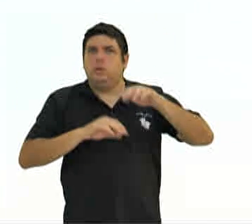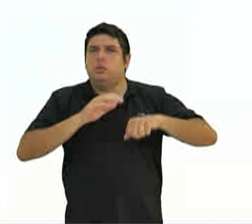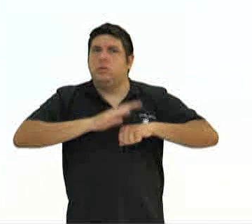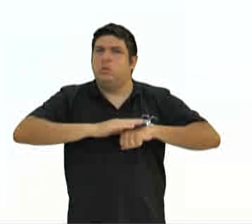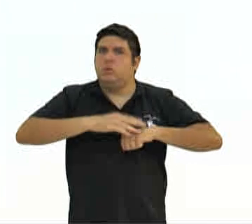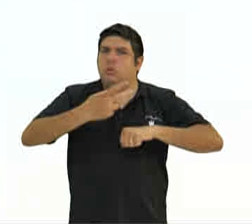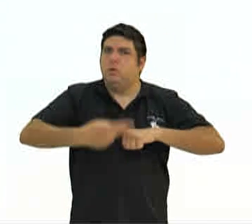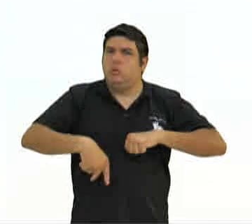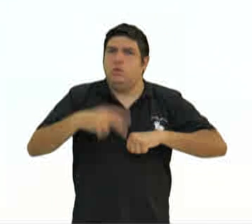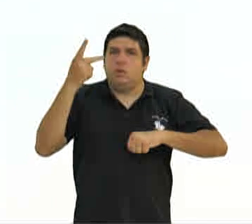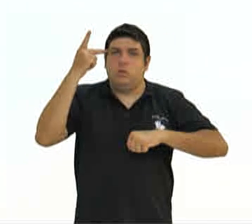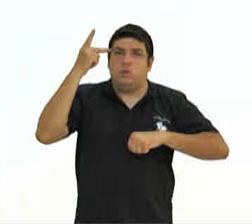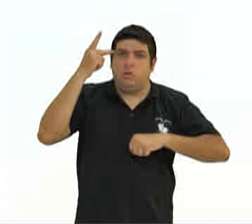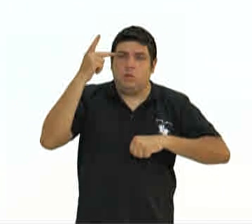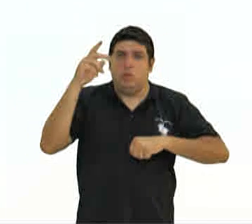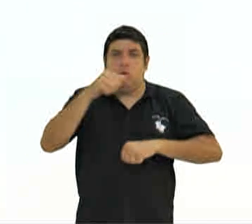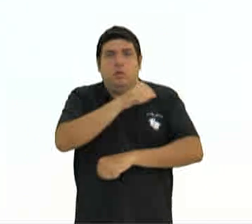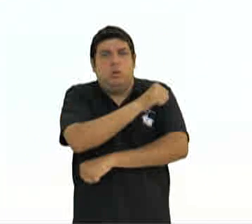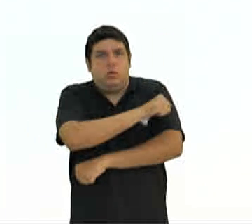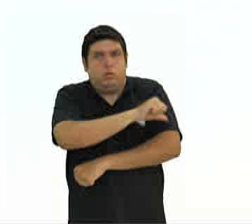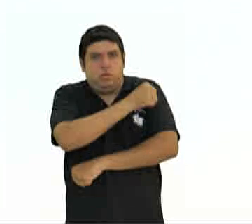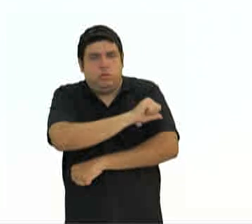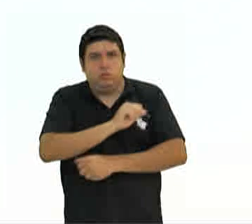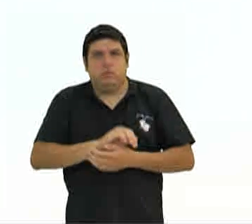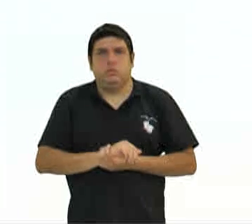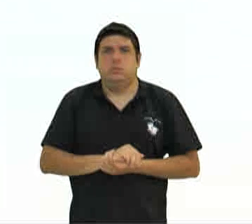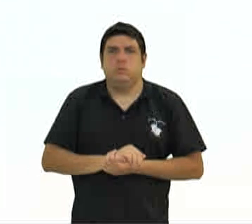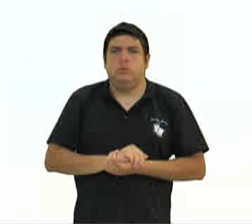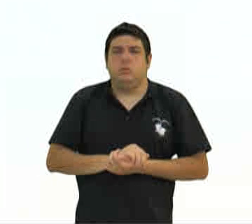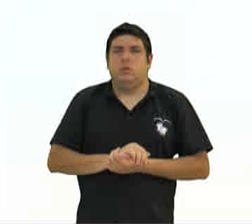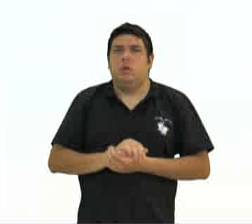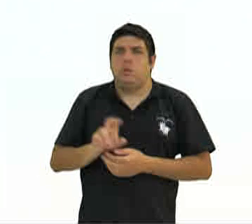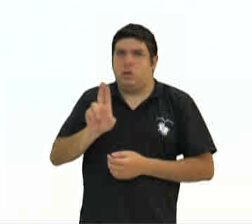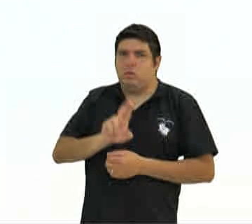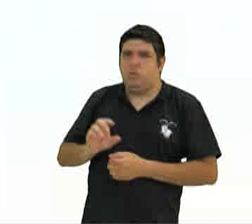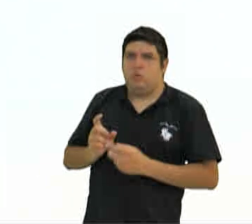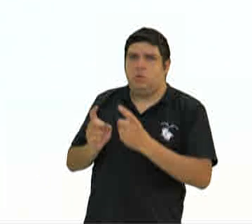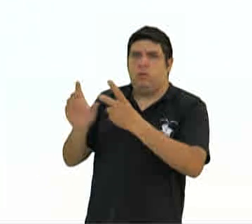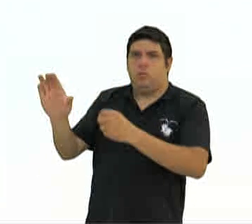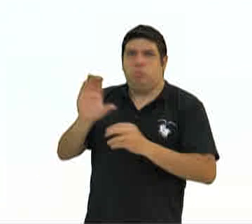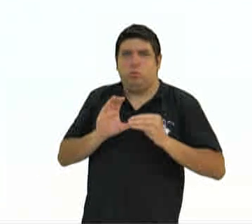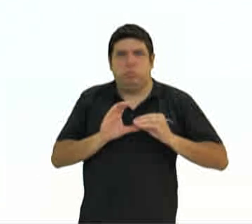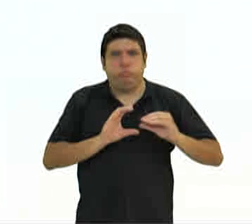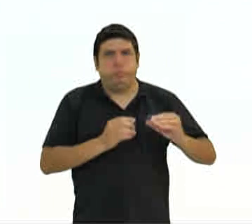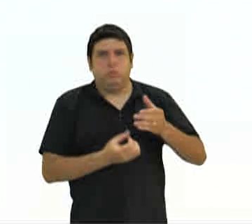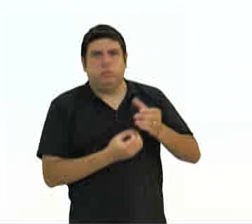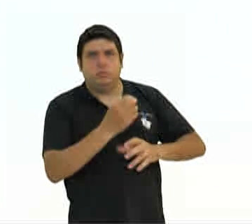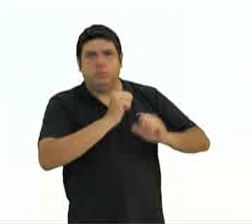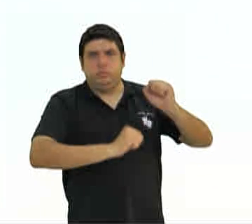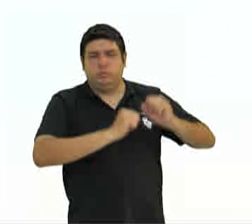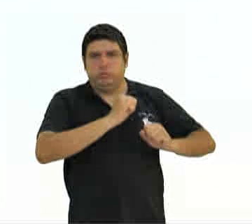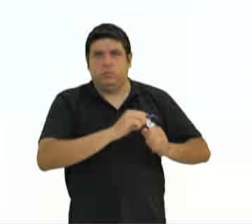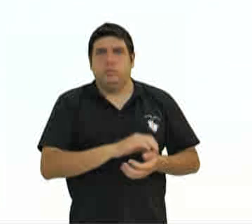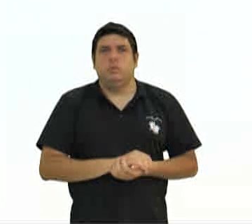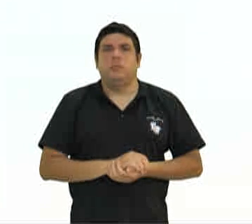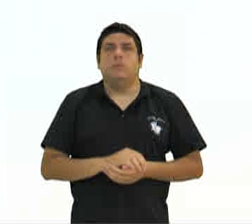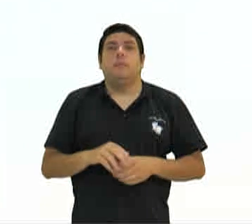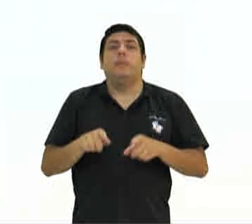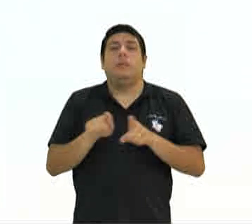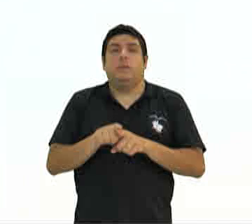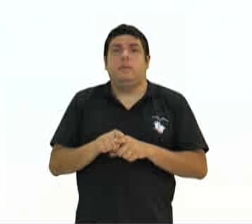que são usados para a instalação das primeiras fábricas. Então, tem uma relação ali com essas áreas. Investimentos, então, vindos